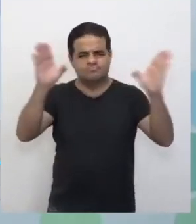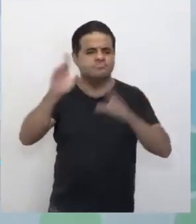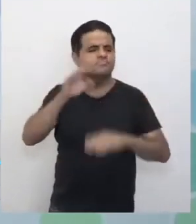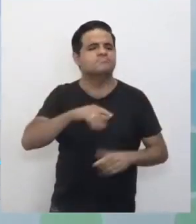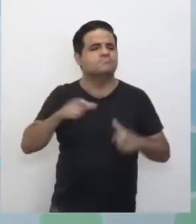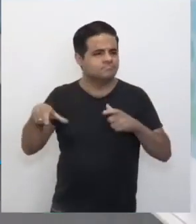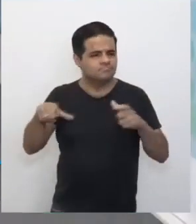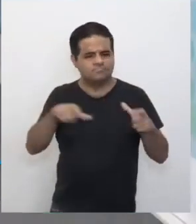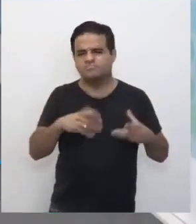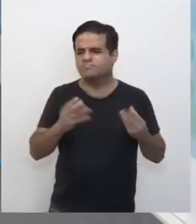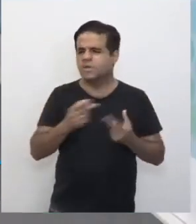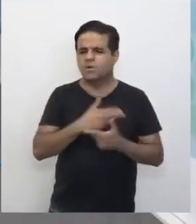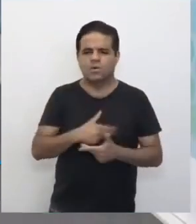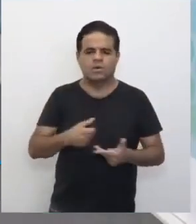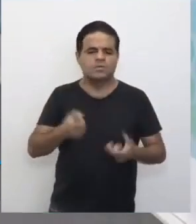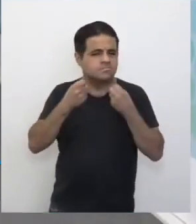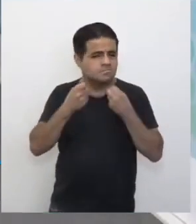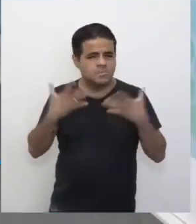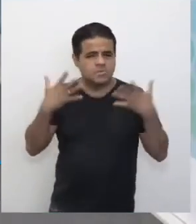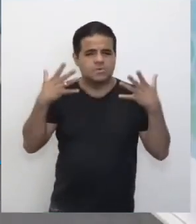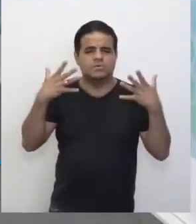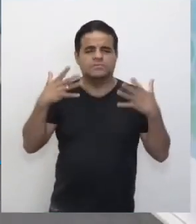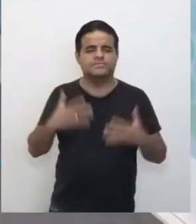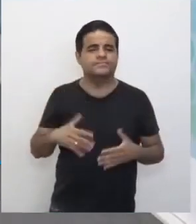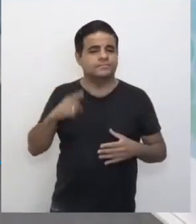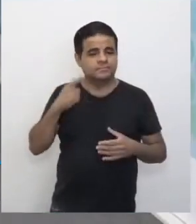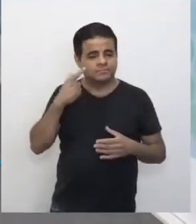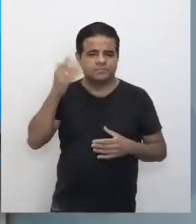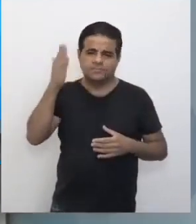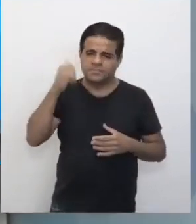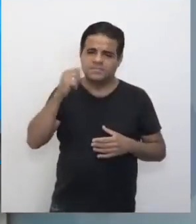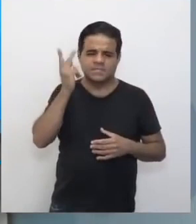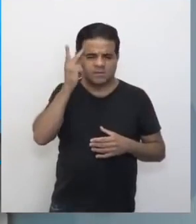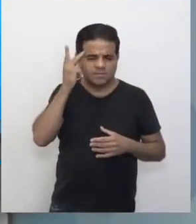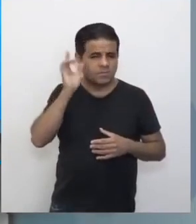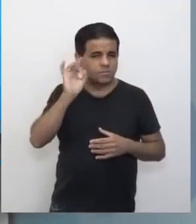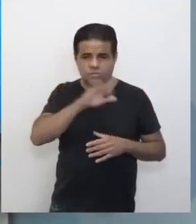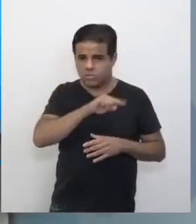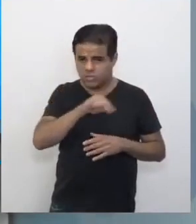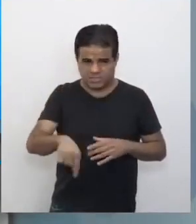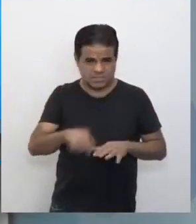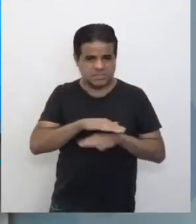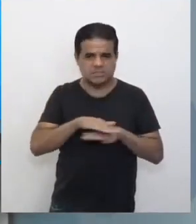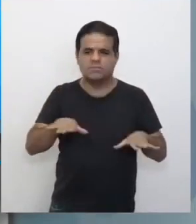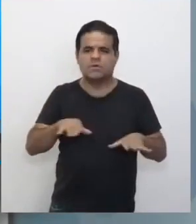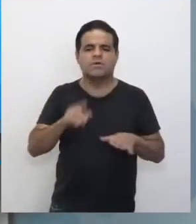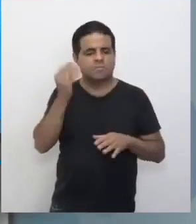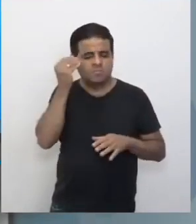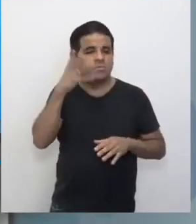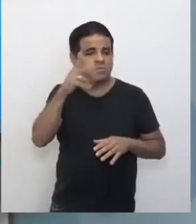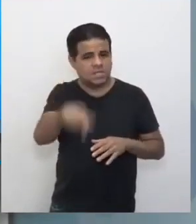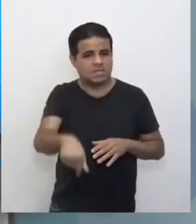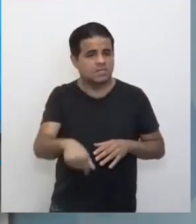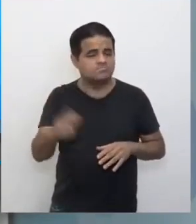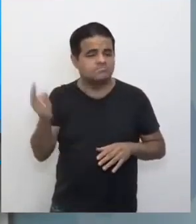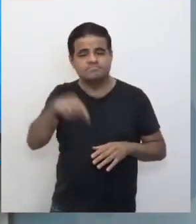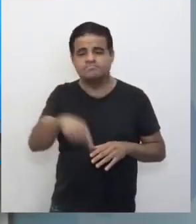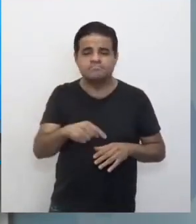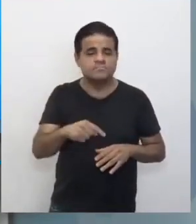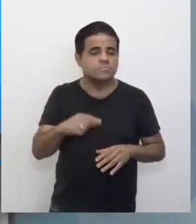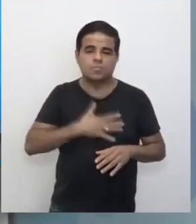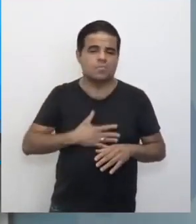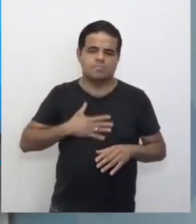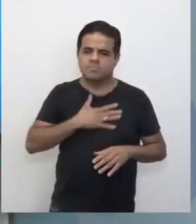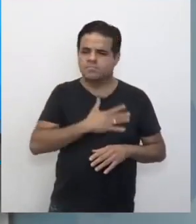São Paulo tem muita coisa boa, né? E aí eu tô puxando o saco de São Paulo. Eu sei que a aula não é só para a cidade de São Paulo, mas para mostrar que quem está aqui, às vezes, não